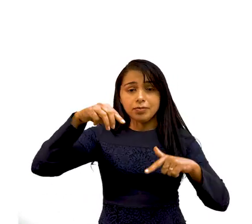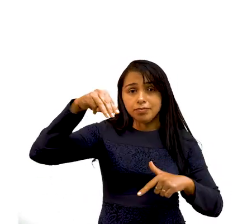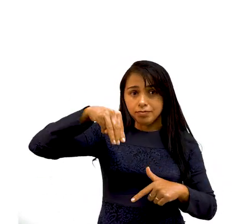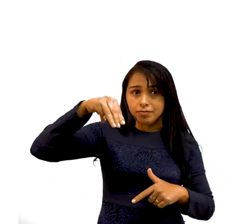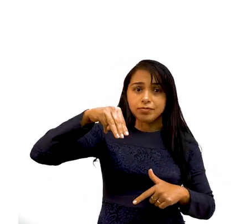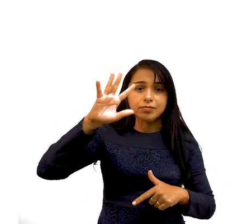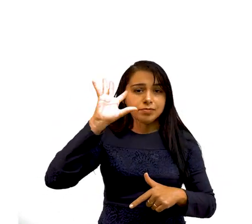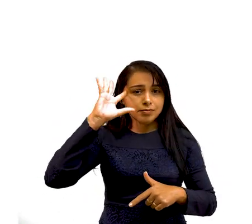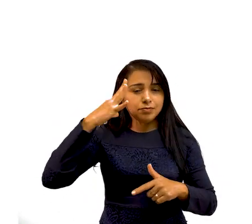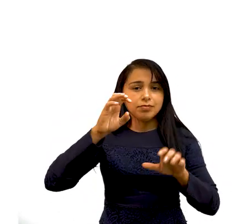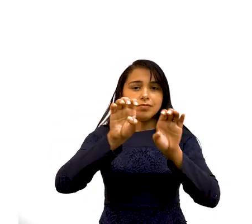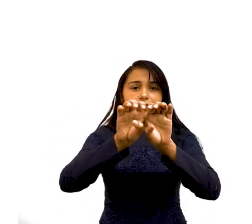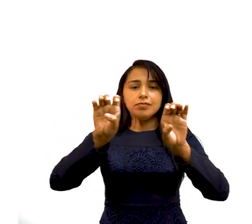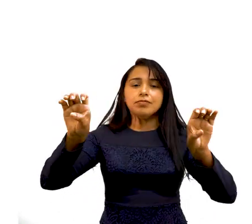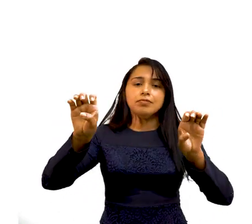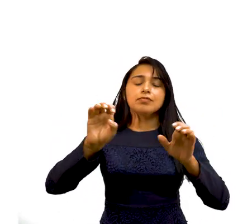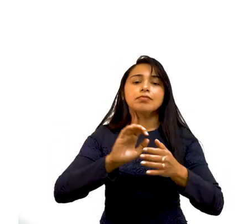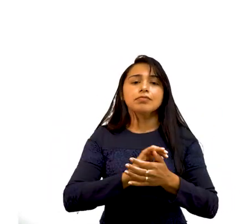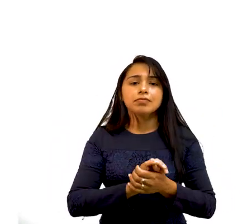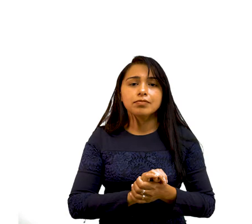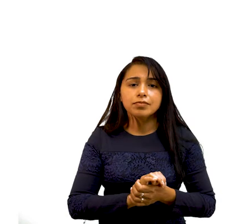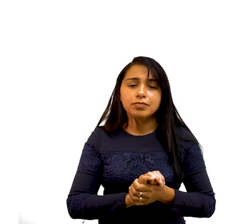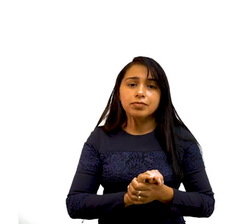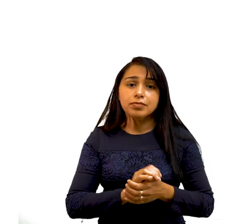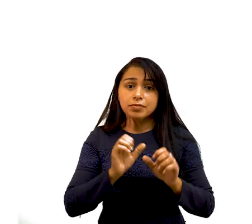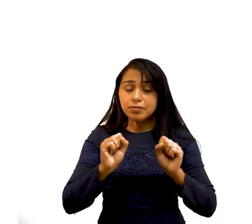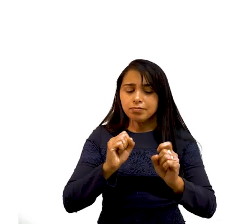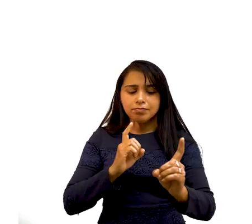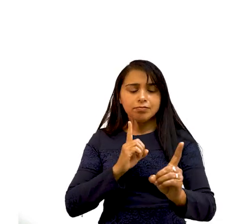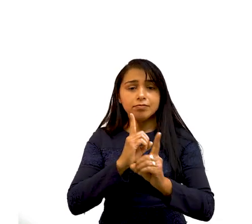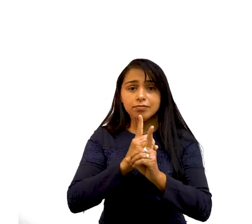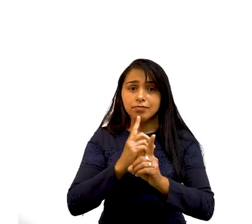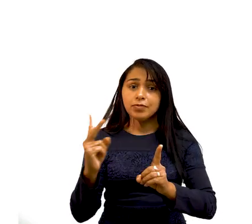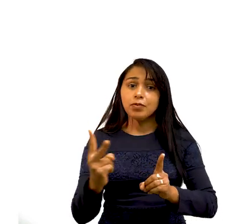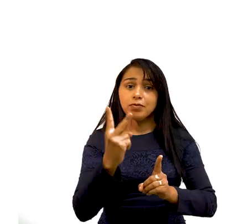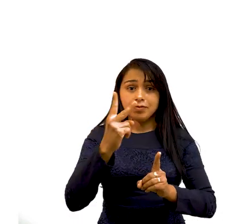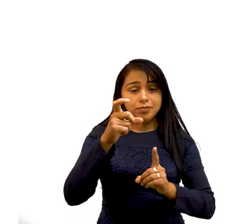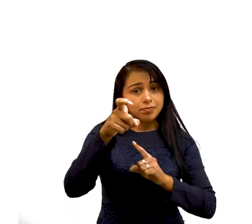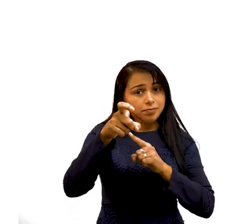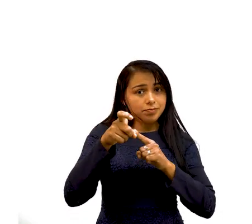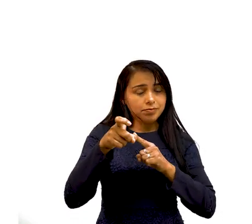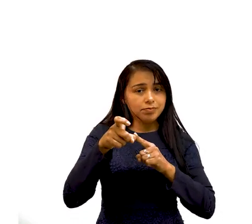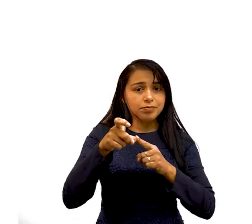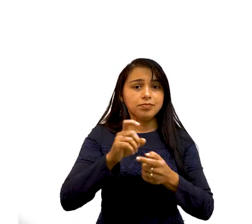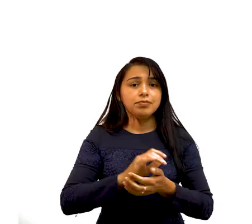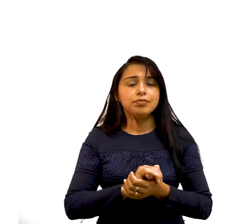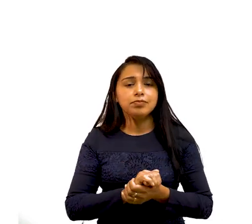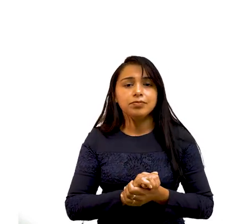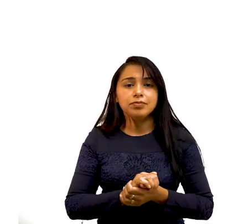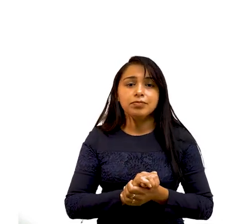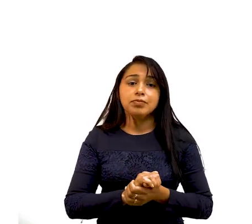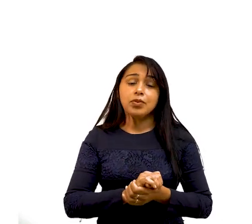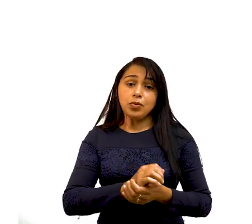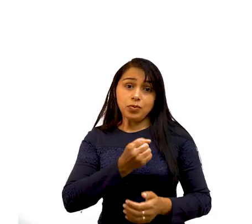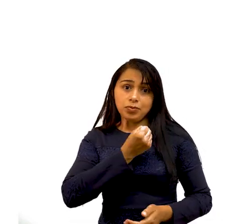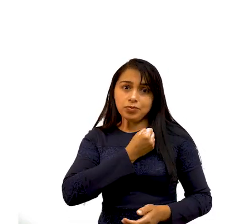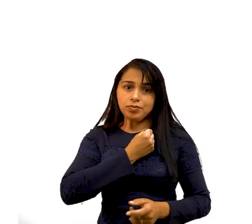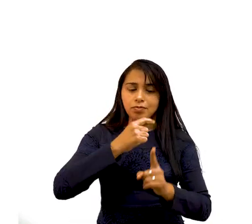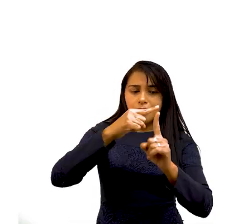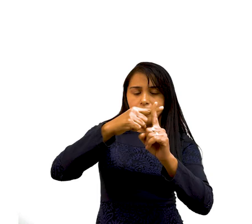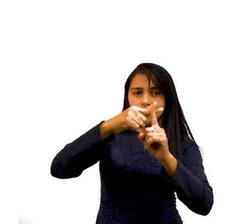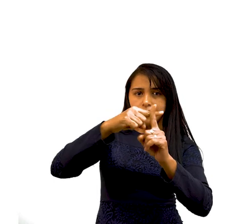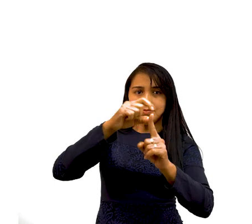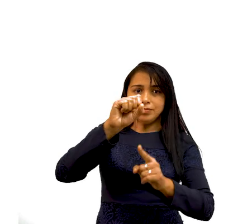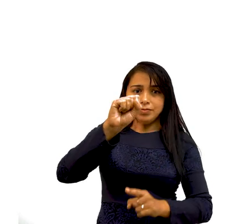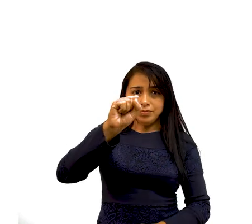igualdade, certo? Que a gente vê lá nas equações. E aqui nas equações, a gente vai ter esses sinais aqui, ó,